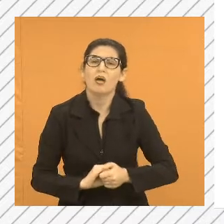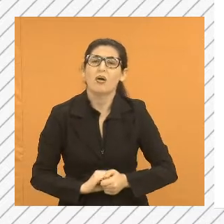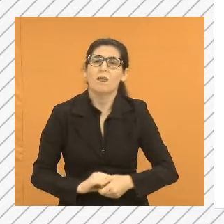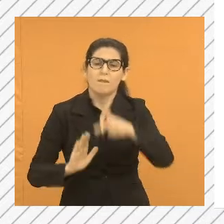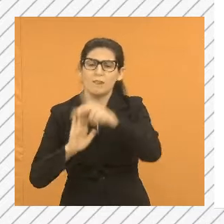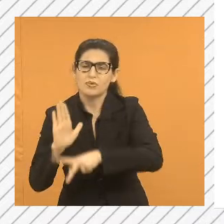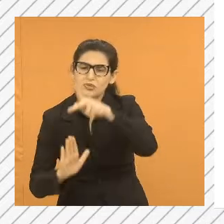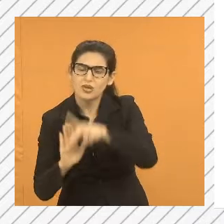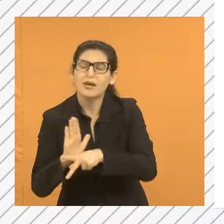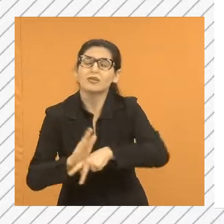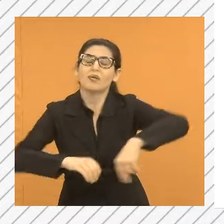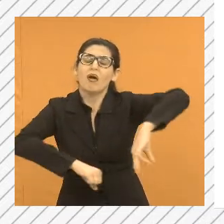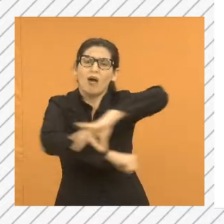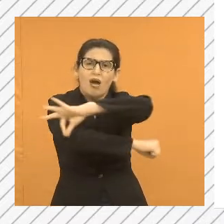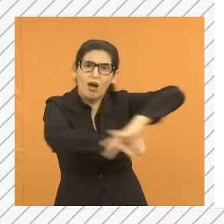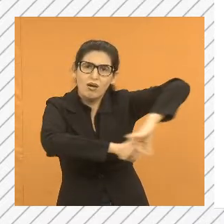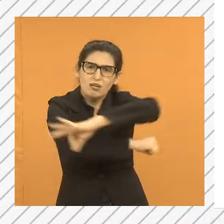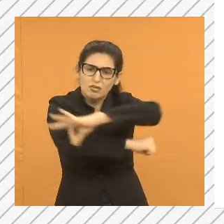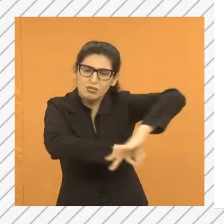aqui é diretamente